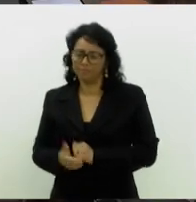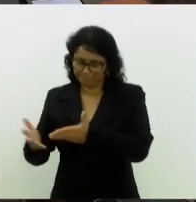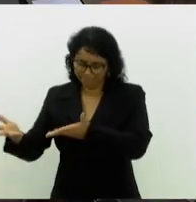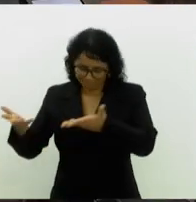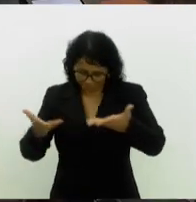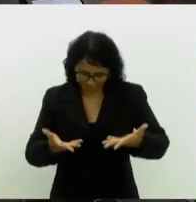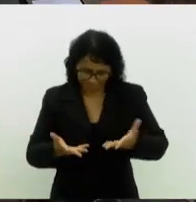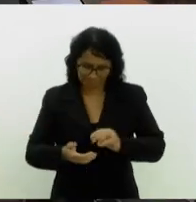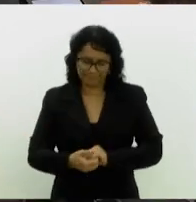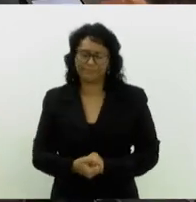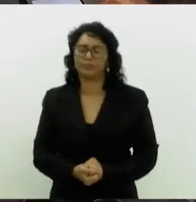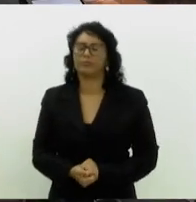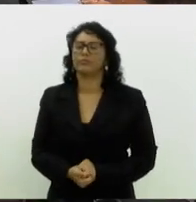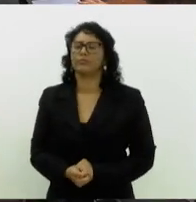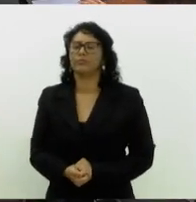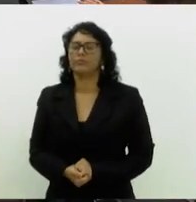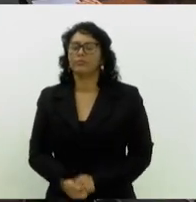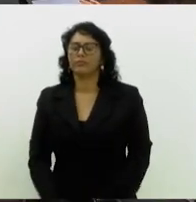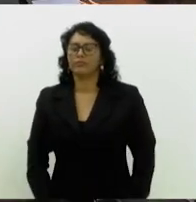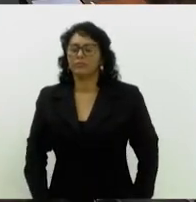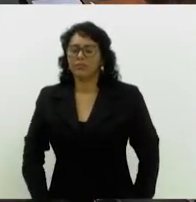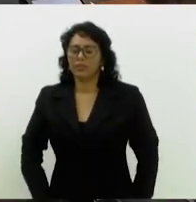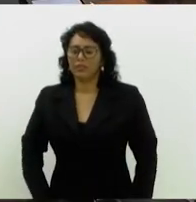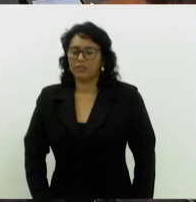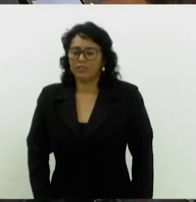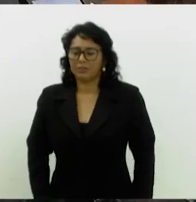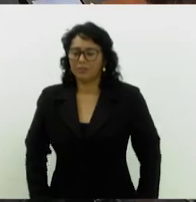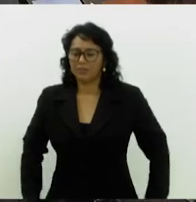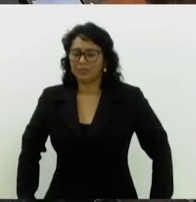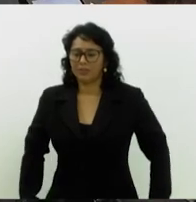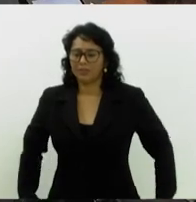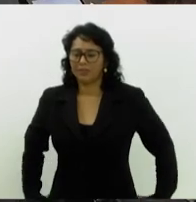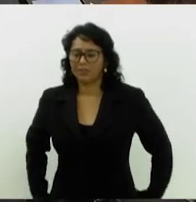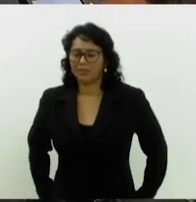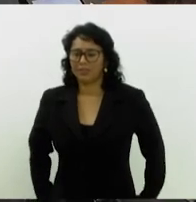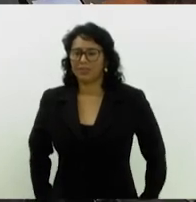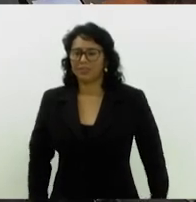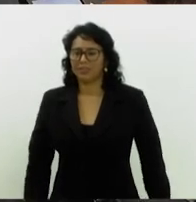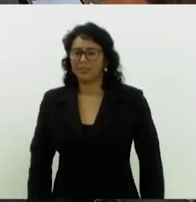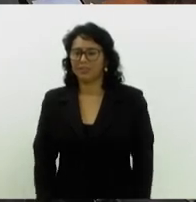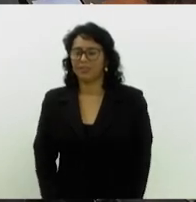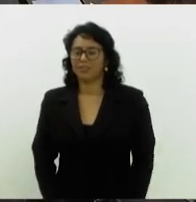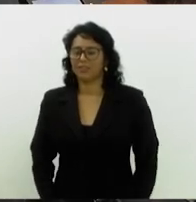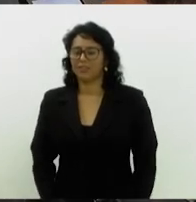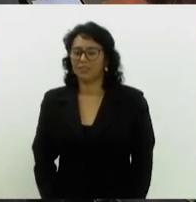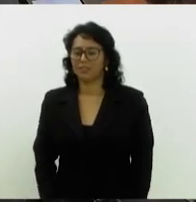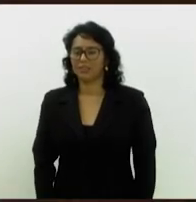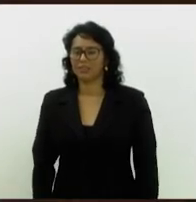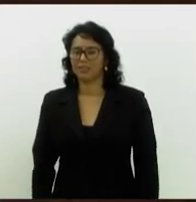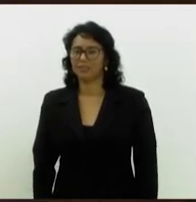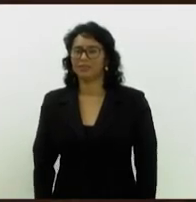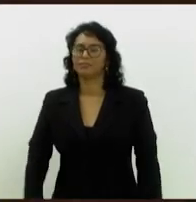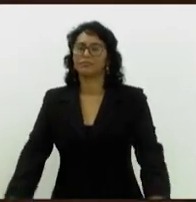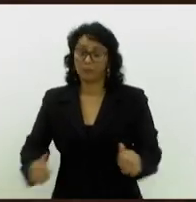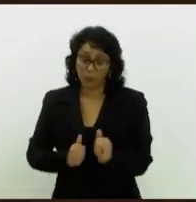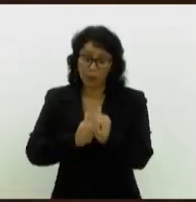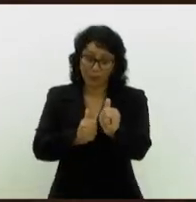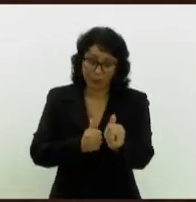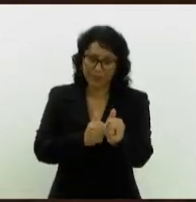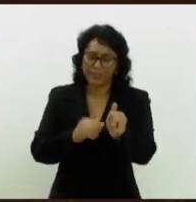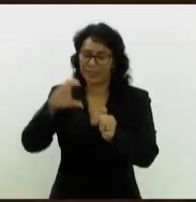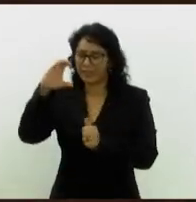Caiado tudo bem com o senhor boa tarde obrigado boa tarde President como sempre acompanhando a